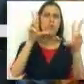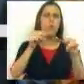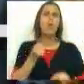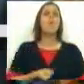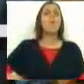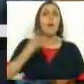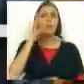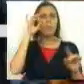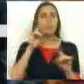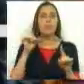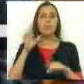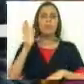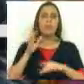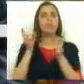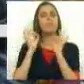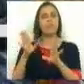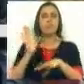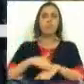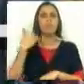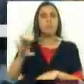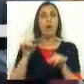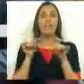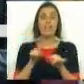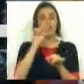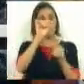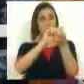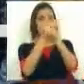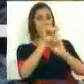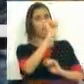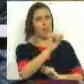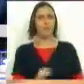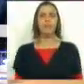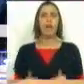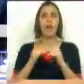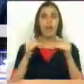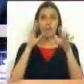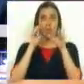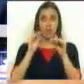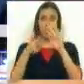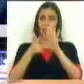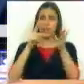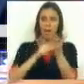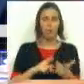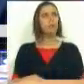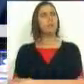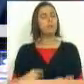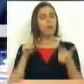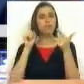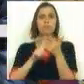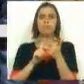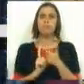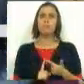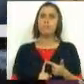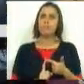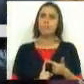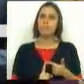Quantos professores vão ser dispensados com esta sua reforma a nível das educações tecnológicas,